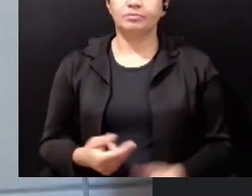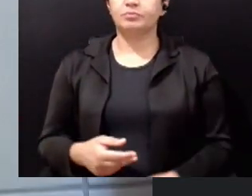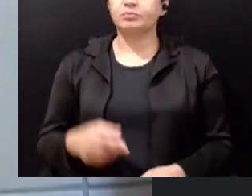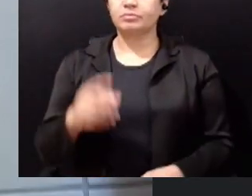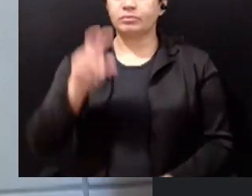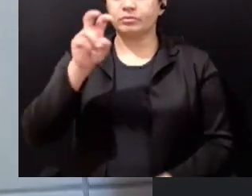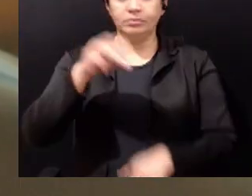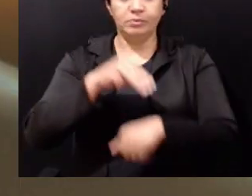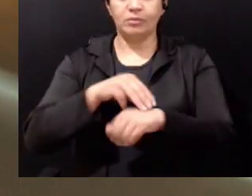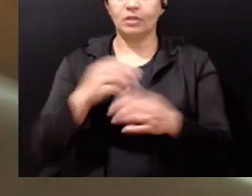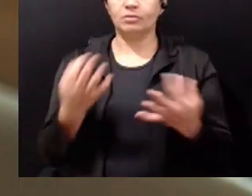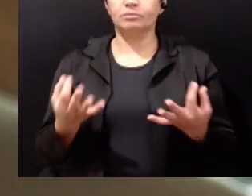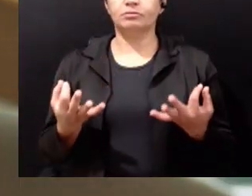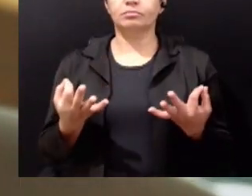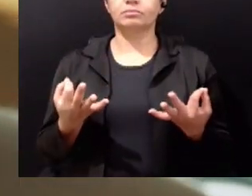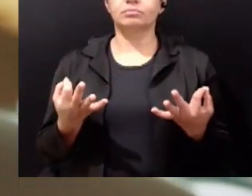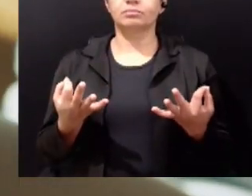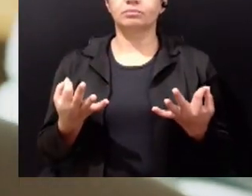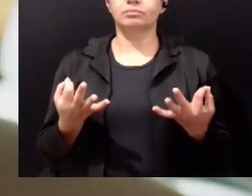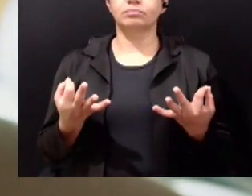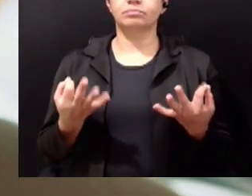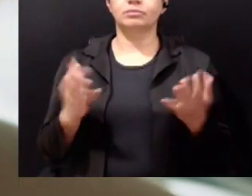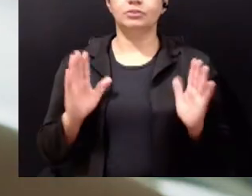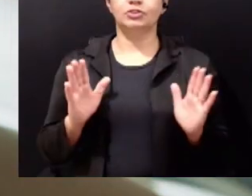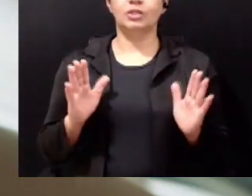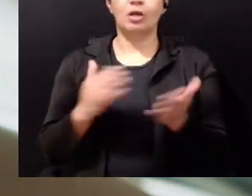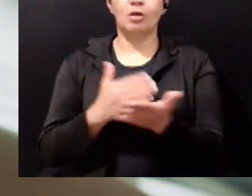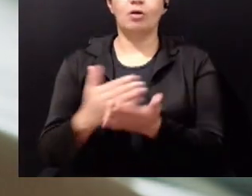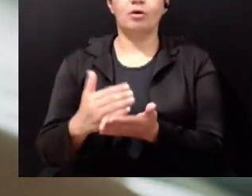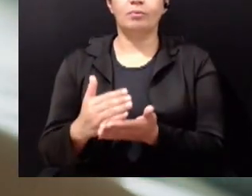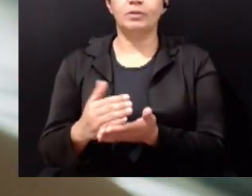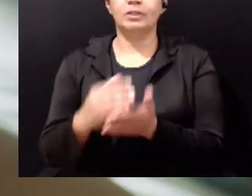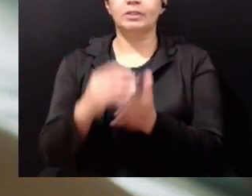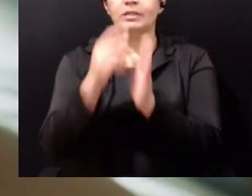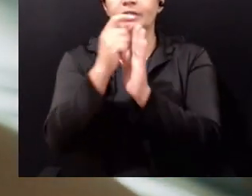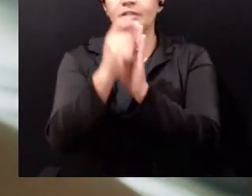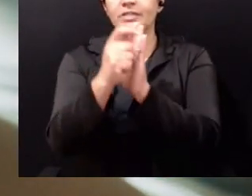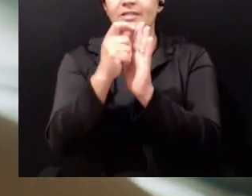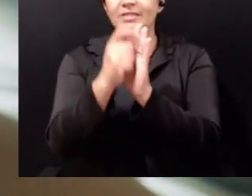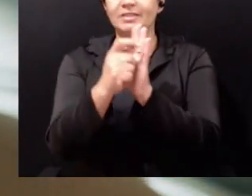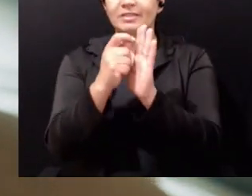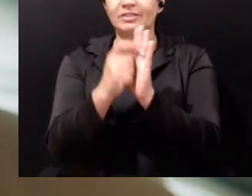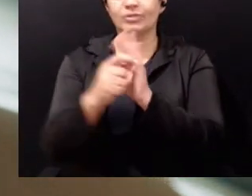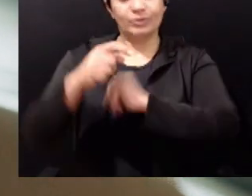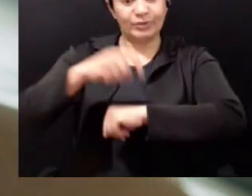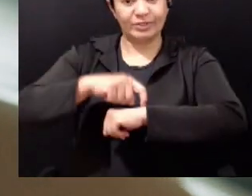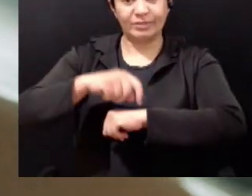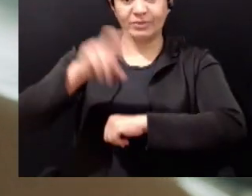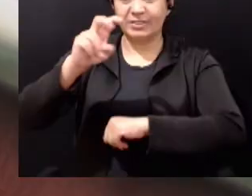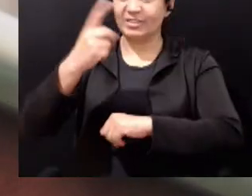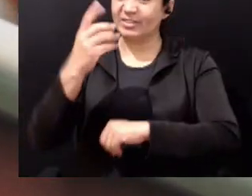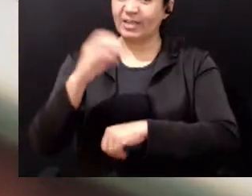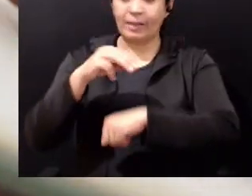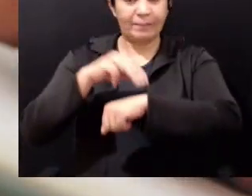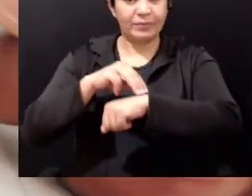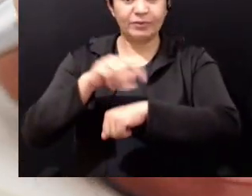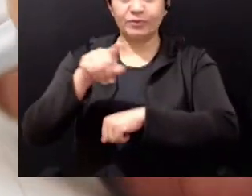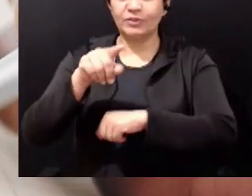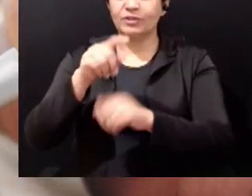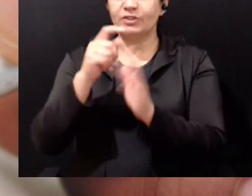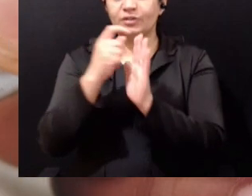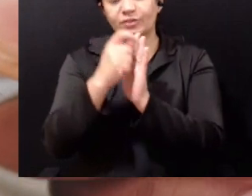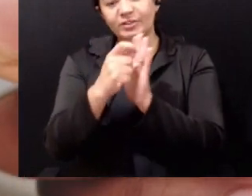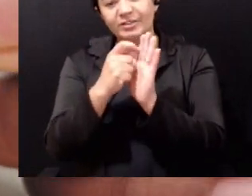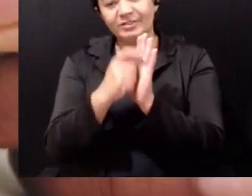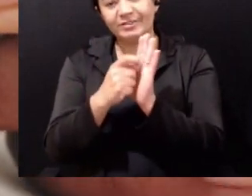começar fazendo. E às vezes escrever a escrita terapêutica, então tirar um tempinho ali, 5, 10 minutos para num horário que seja